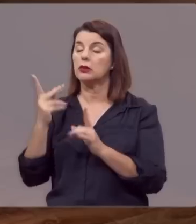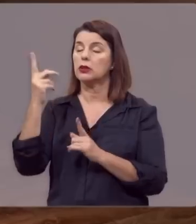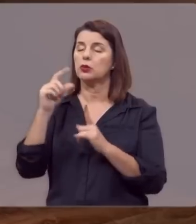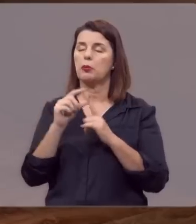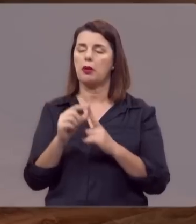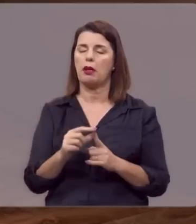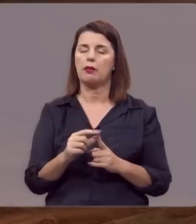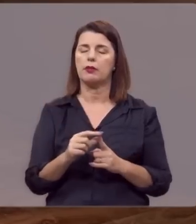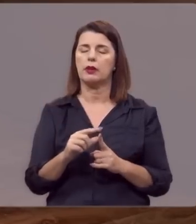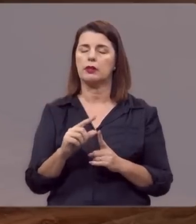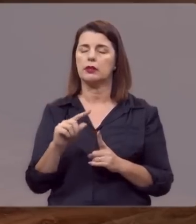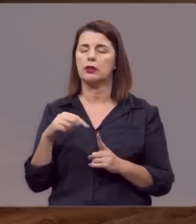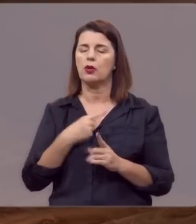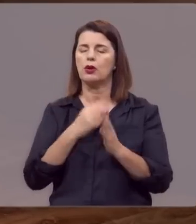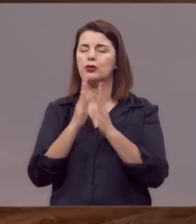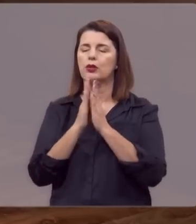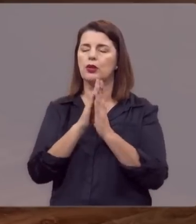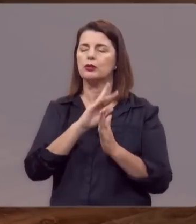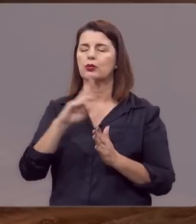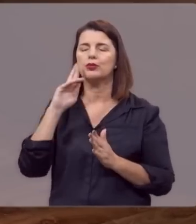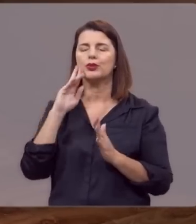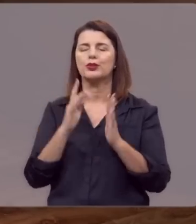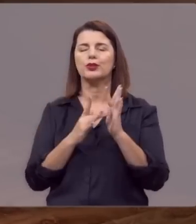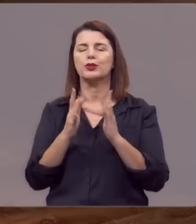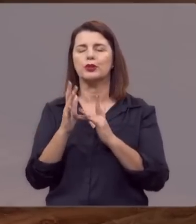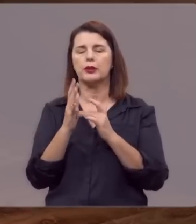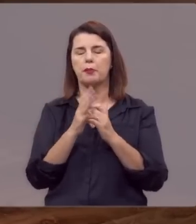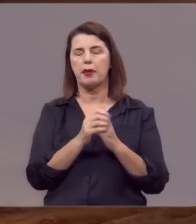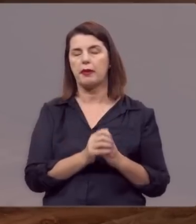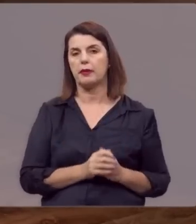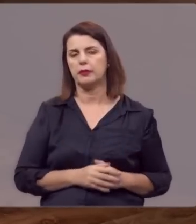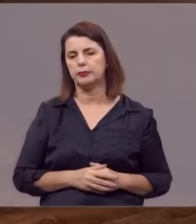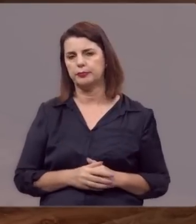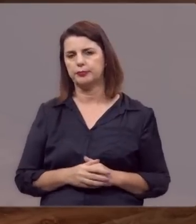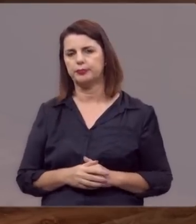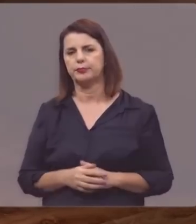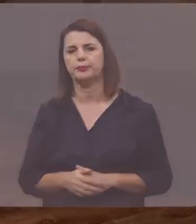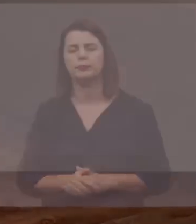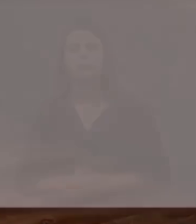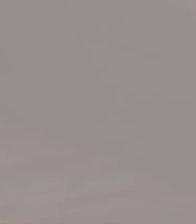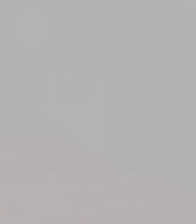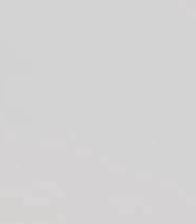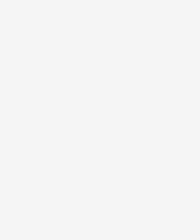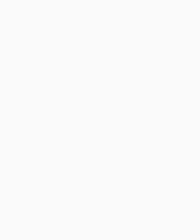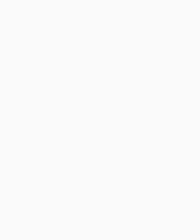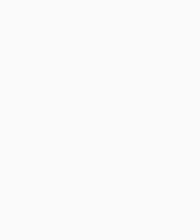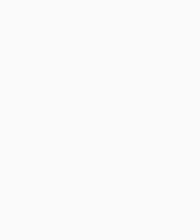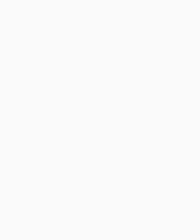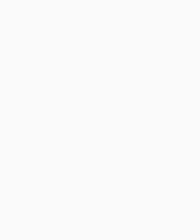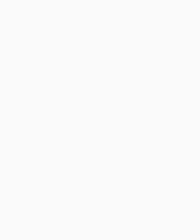palavra. Assim eu oro em nome de Jesus. Amém.